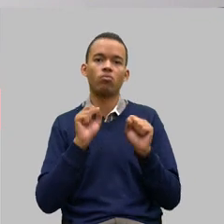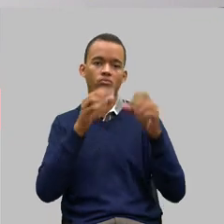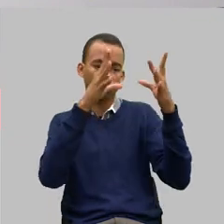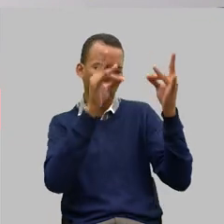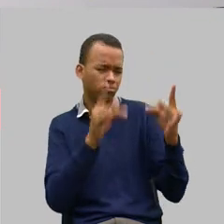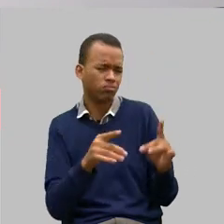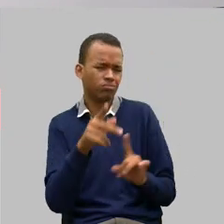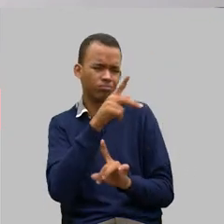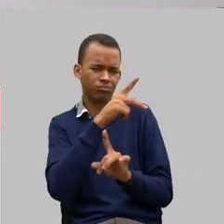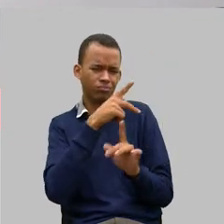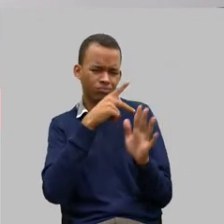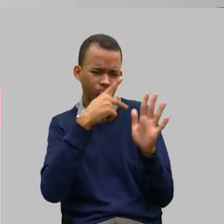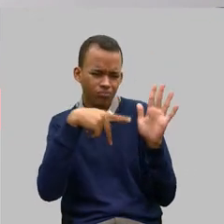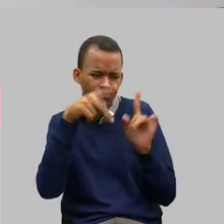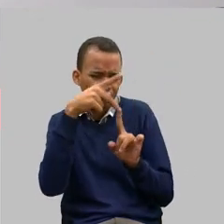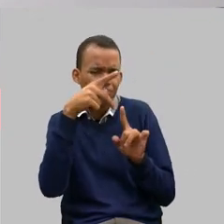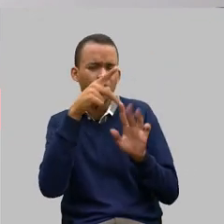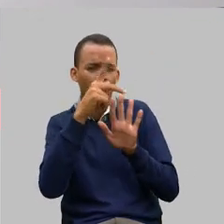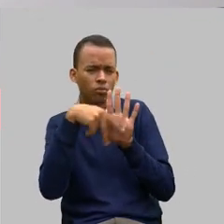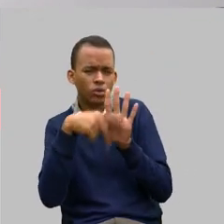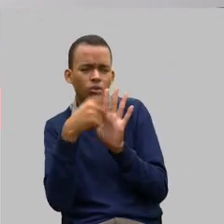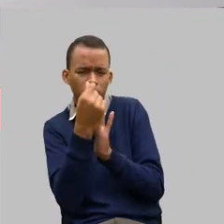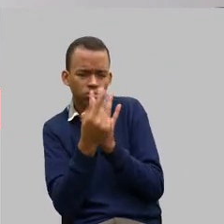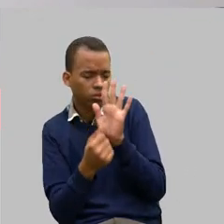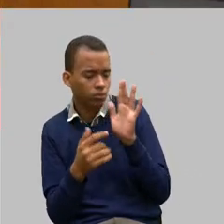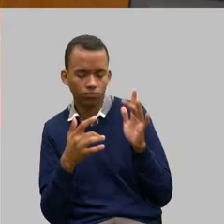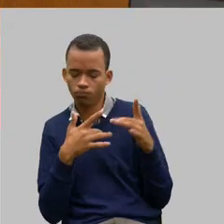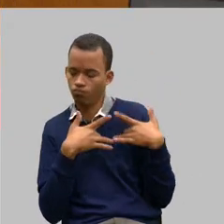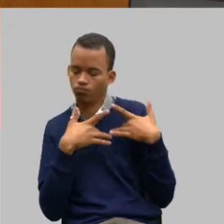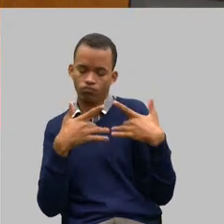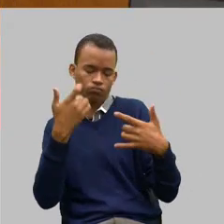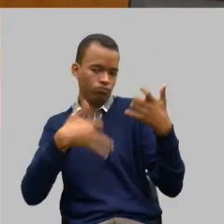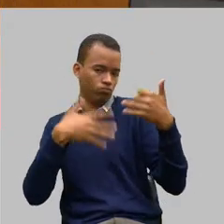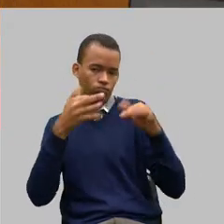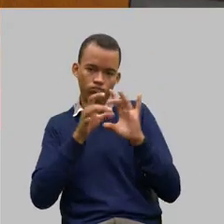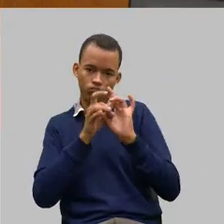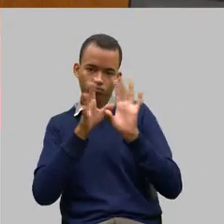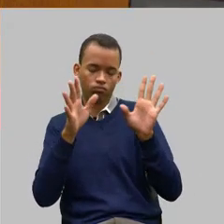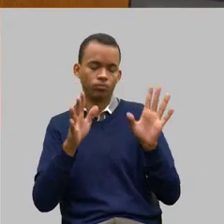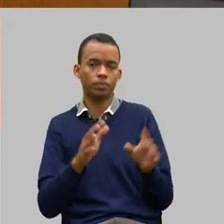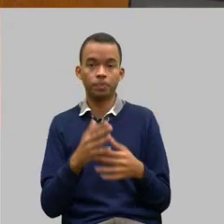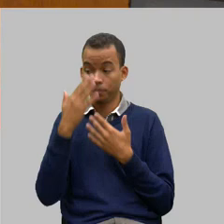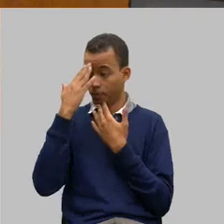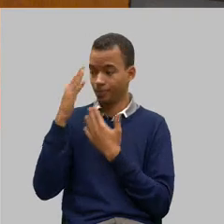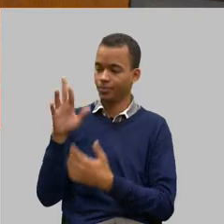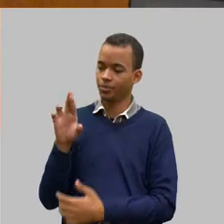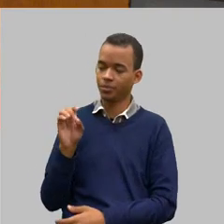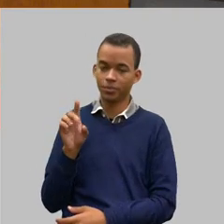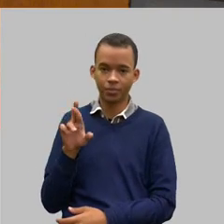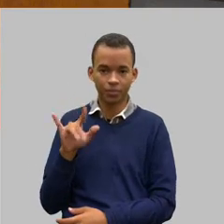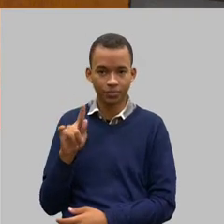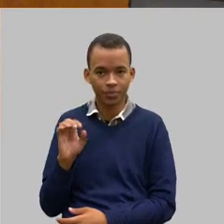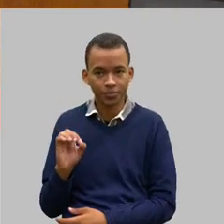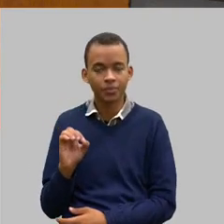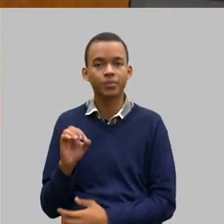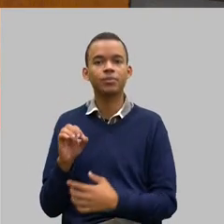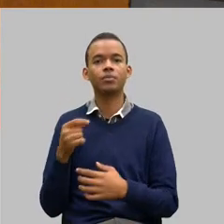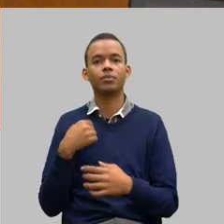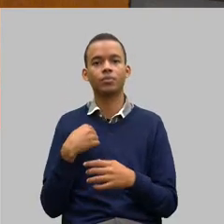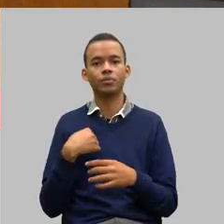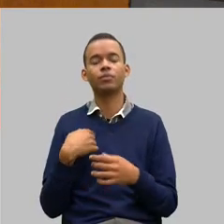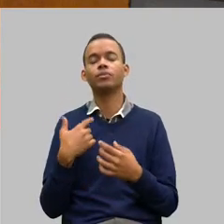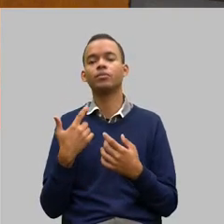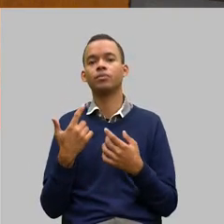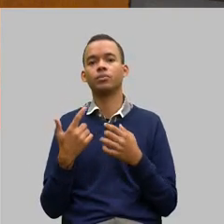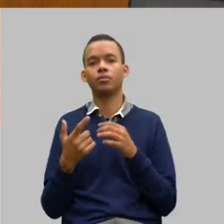projeto nosso orçamento nós estamos aqui às ordens Obrigado Rodrigo eu antes de fazer as considerações